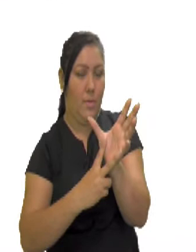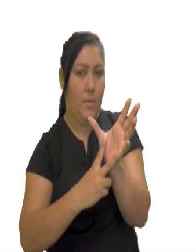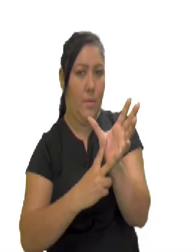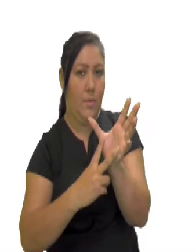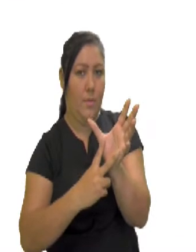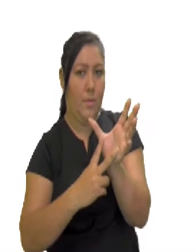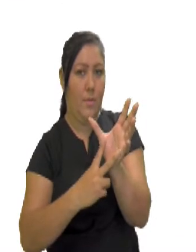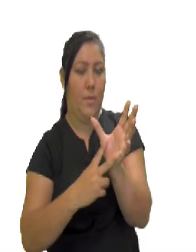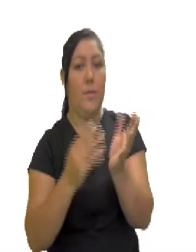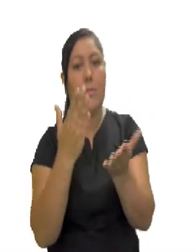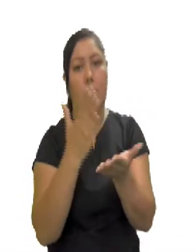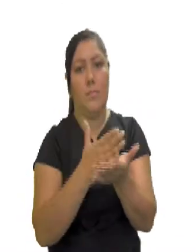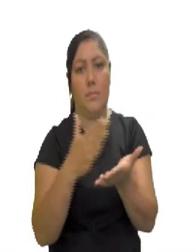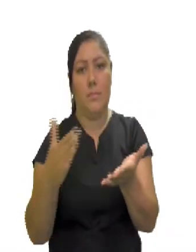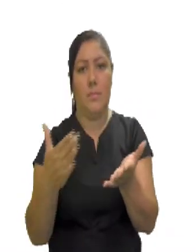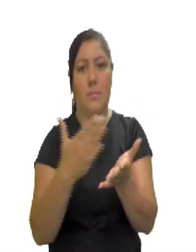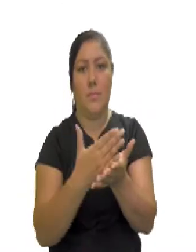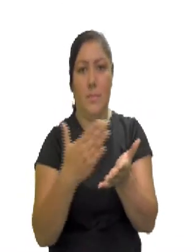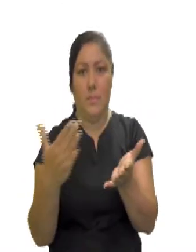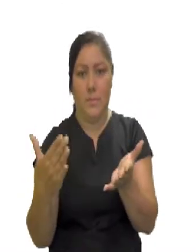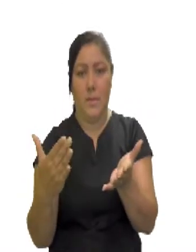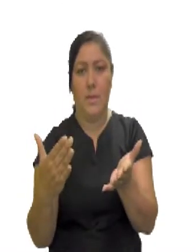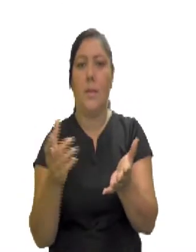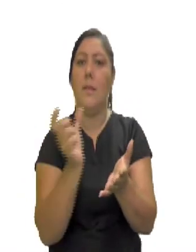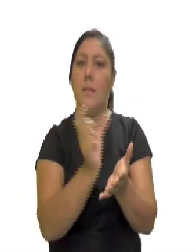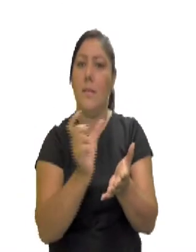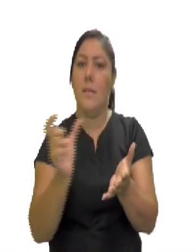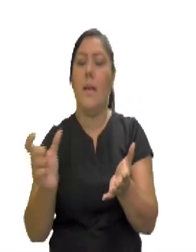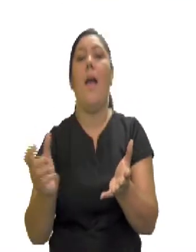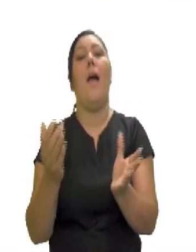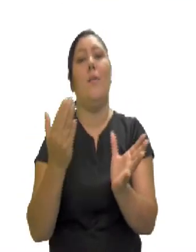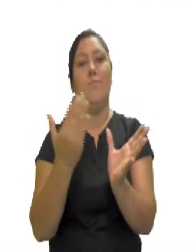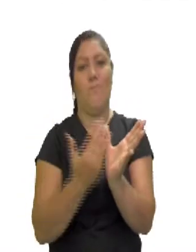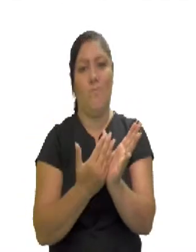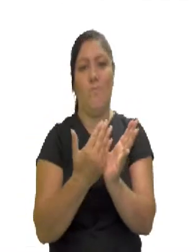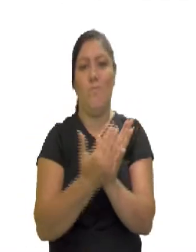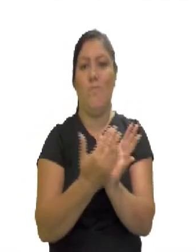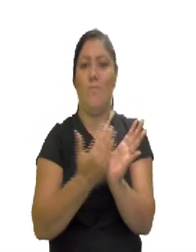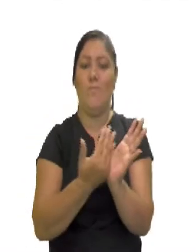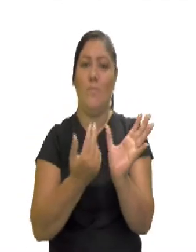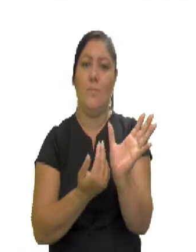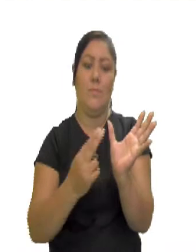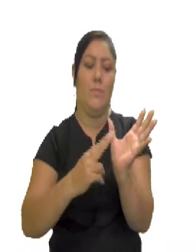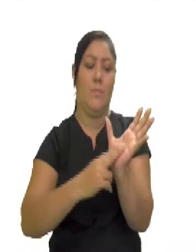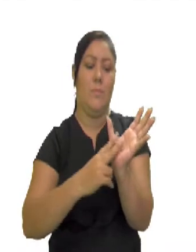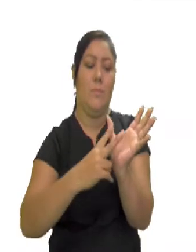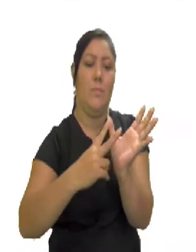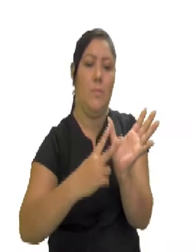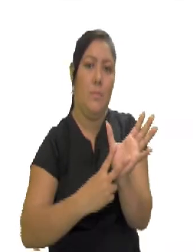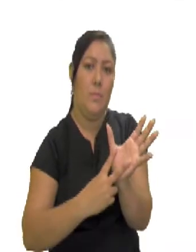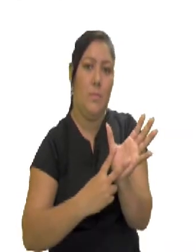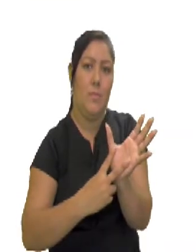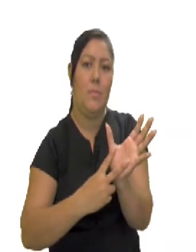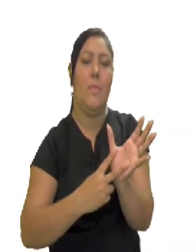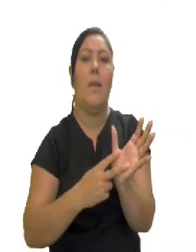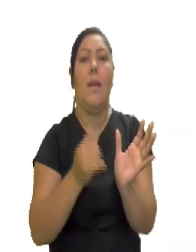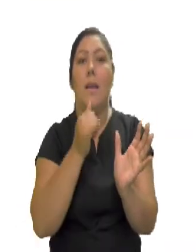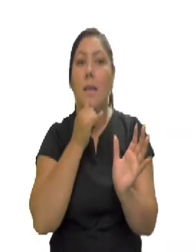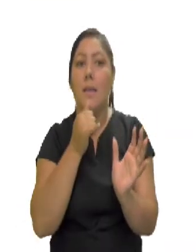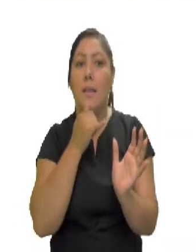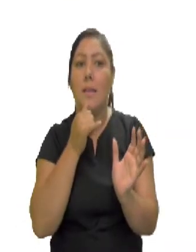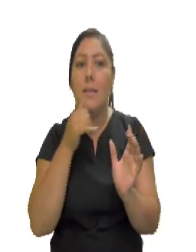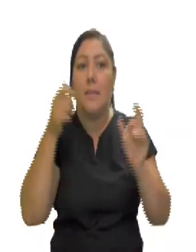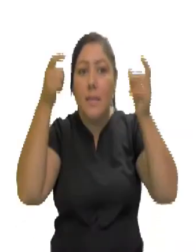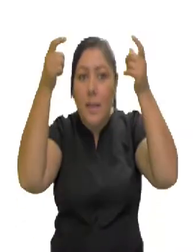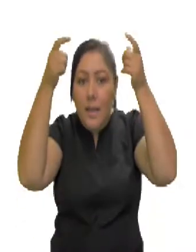nós separamos as sílabas, elas também separam. Por exemplo, rainha. Tem